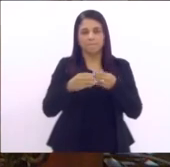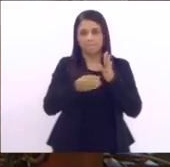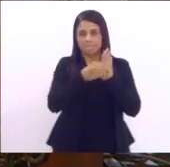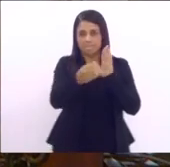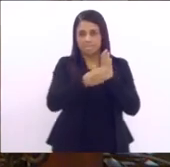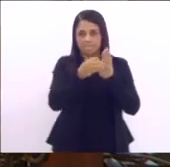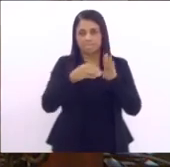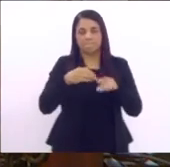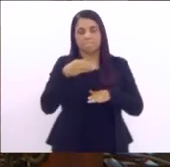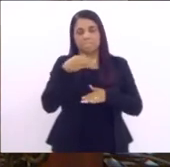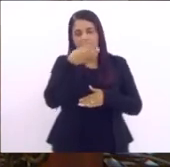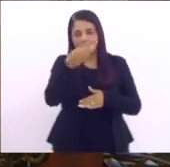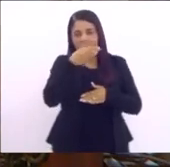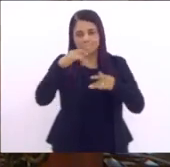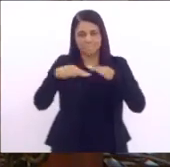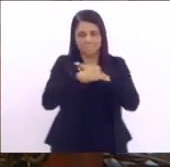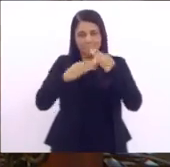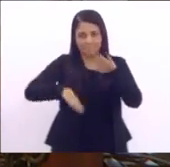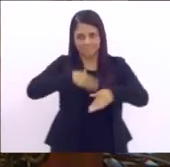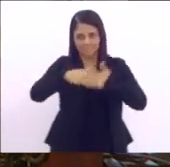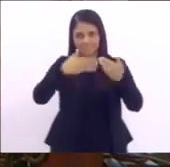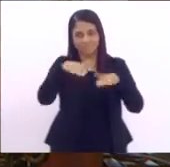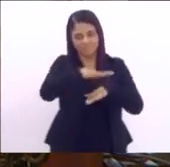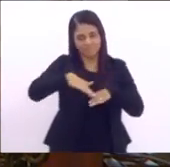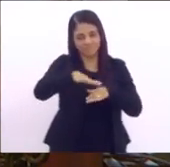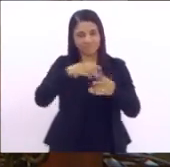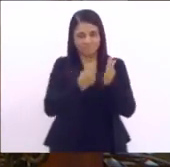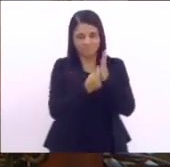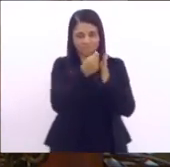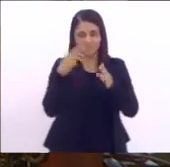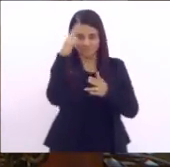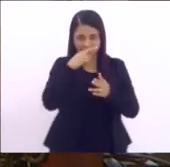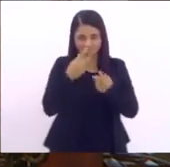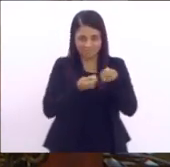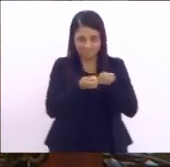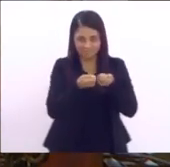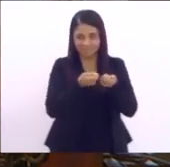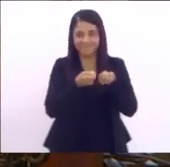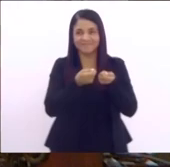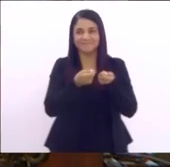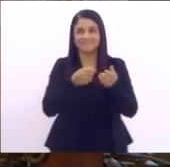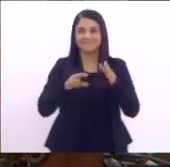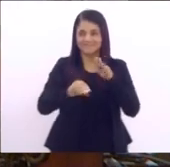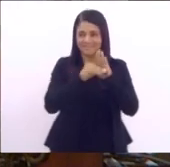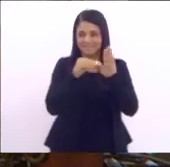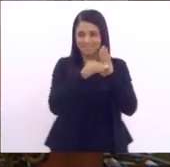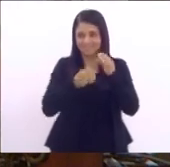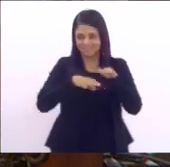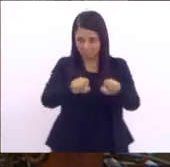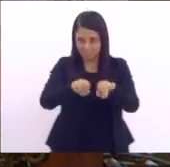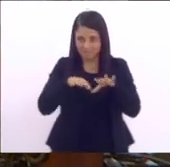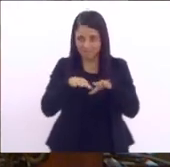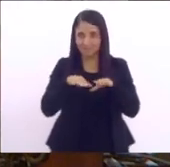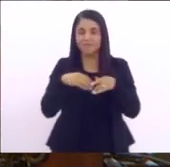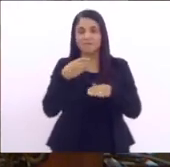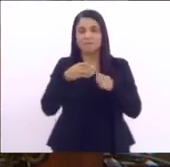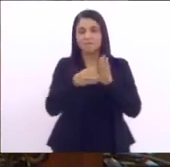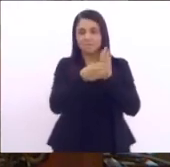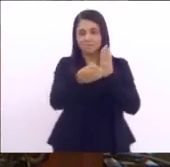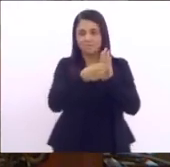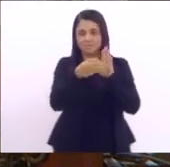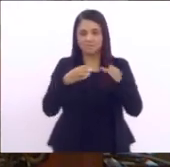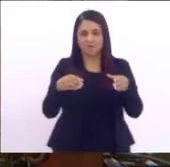regional, orçamento, finanças, fiscalização financeira e controle das emendas de plenário. Para emitir parecer pela comissão